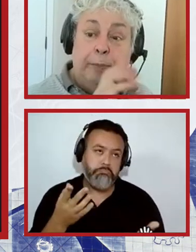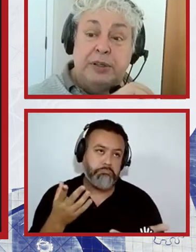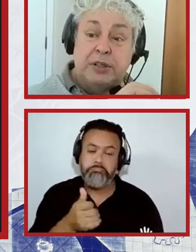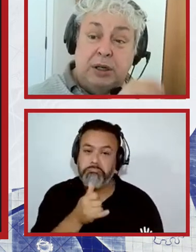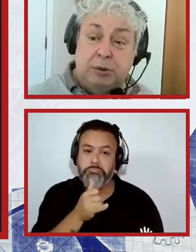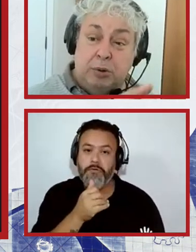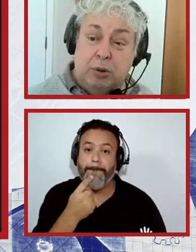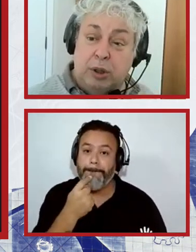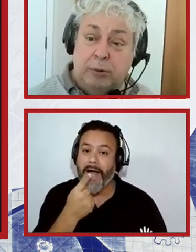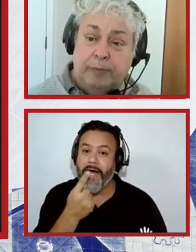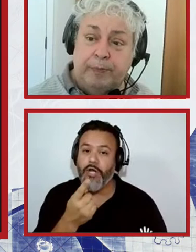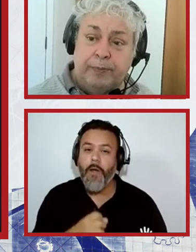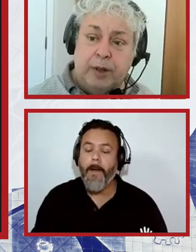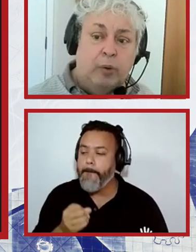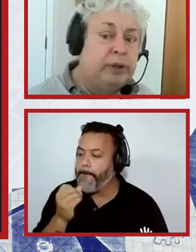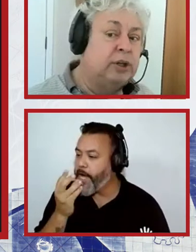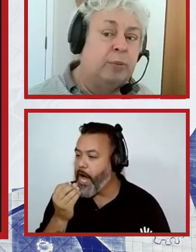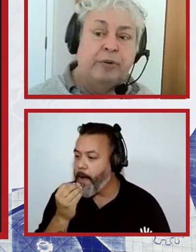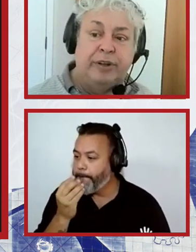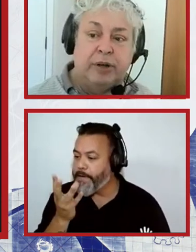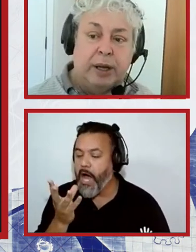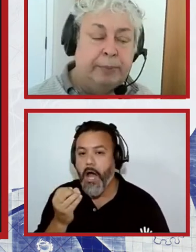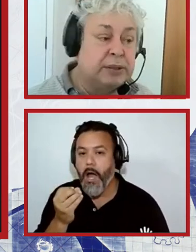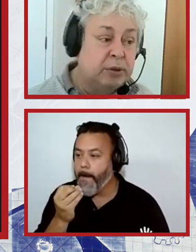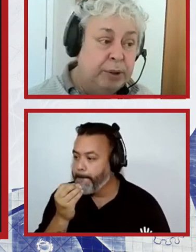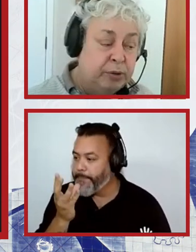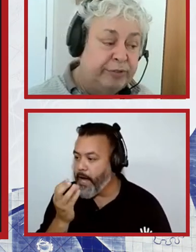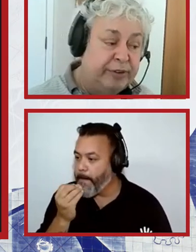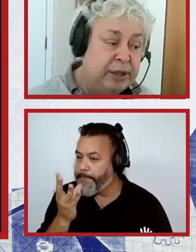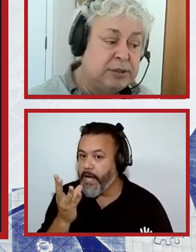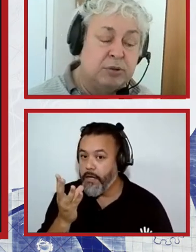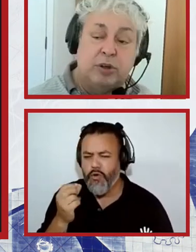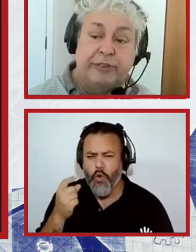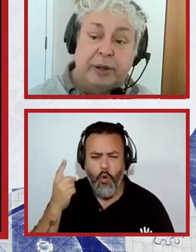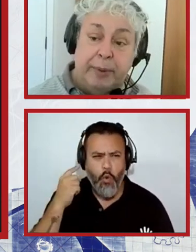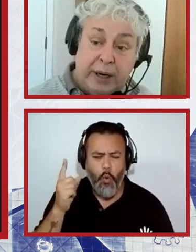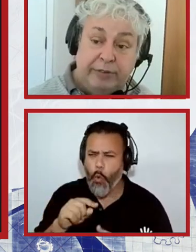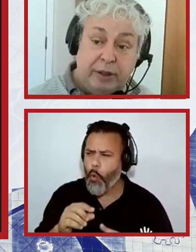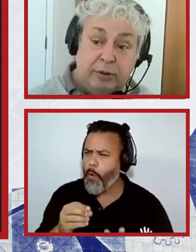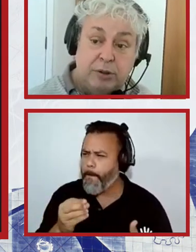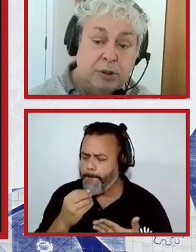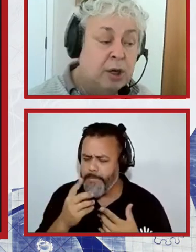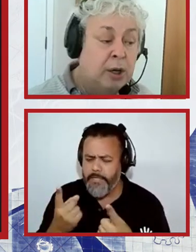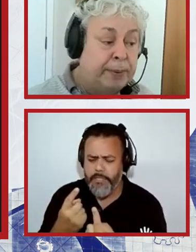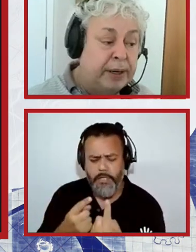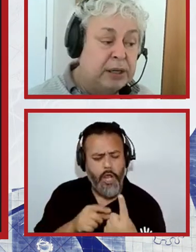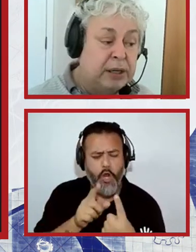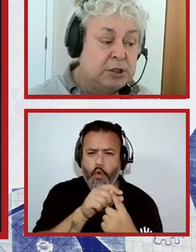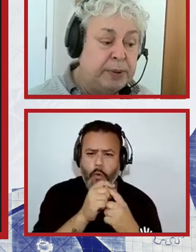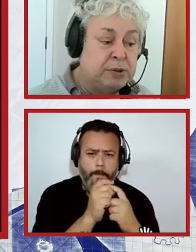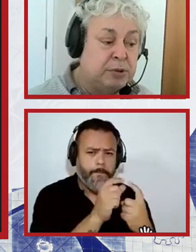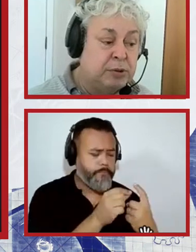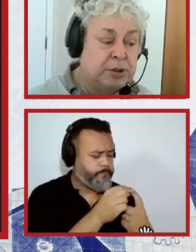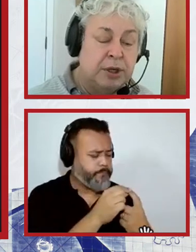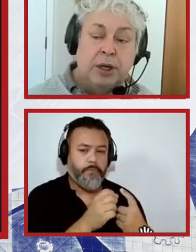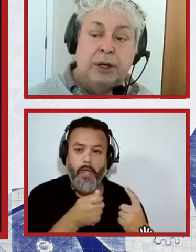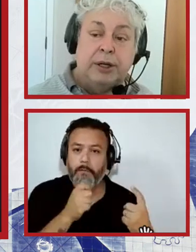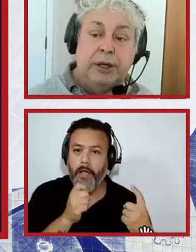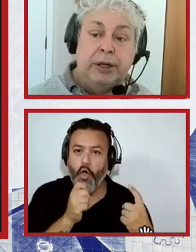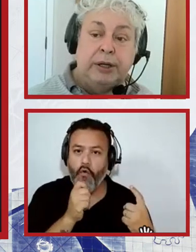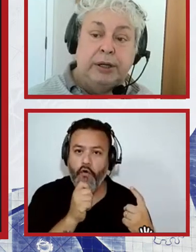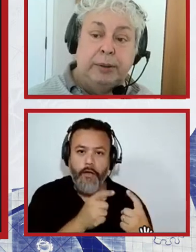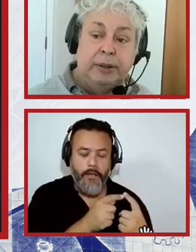ou então piscando o olho, ou então movendo a cabeça. O Micropaint é um software maravilhoso para essas